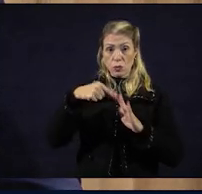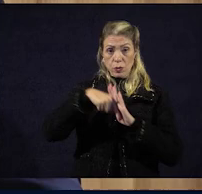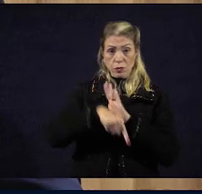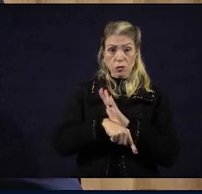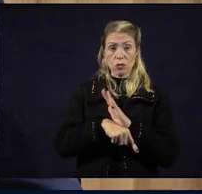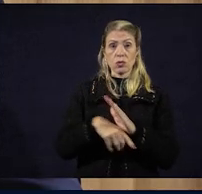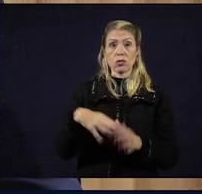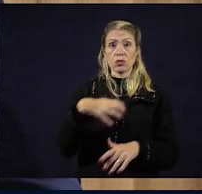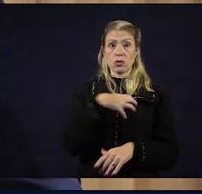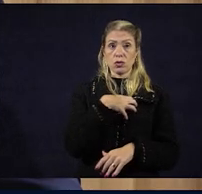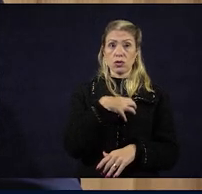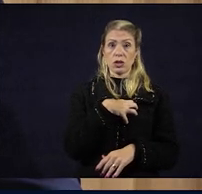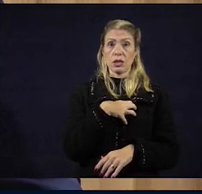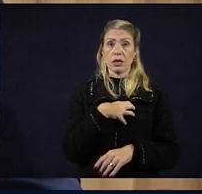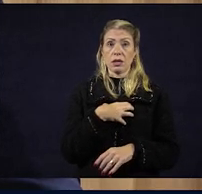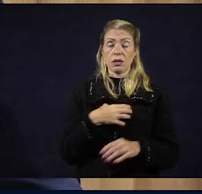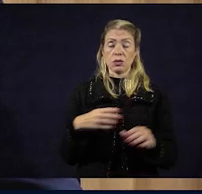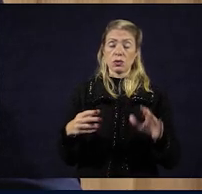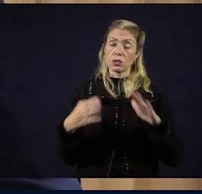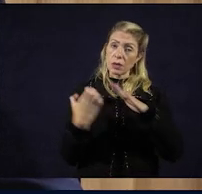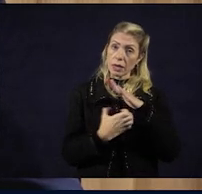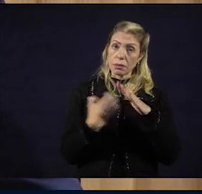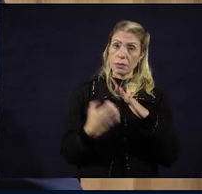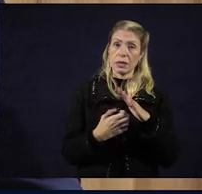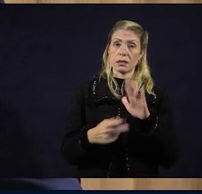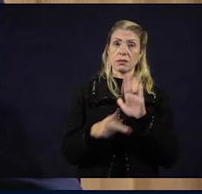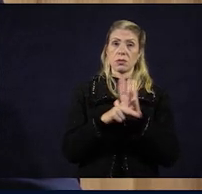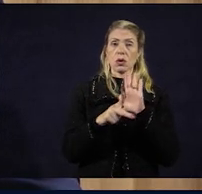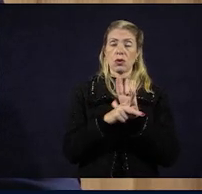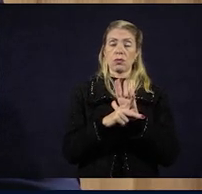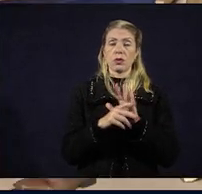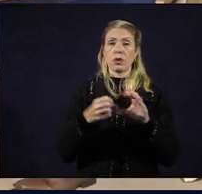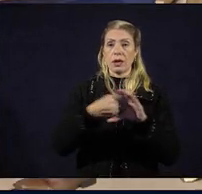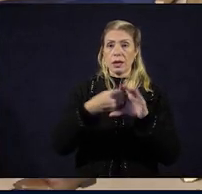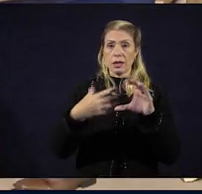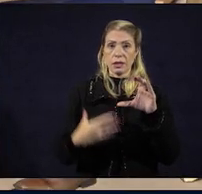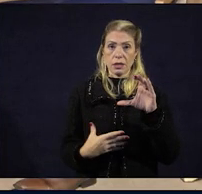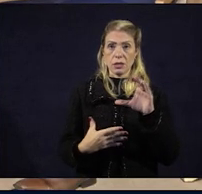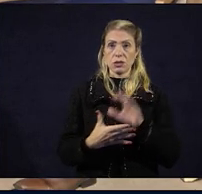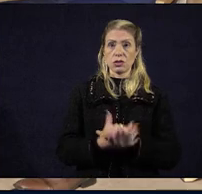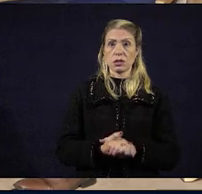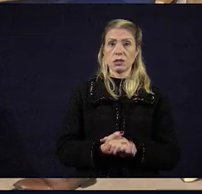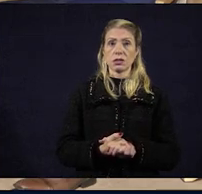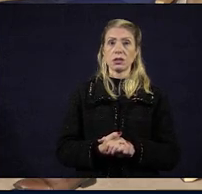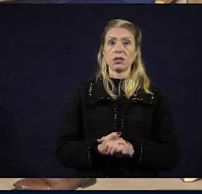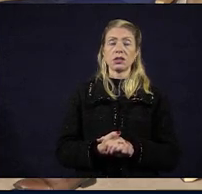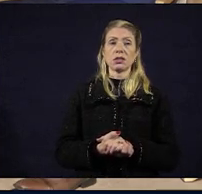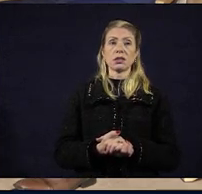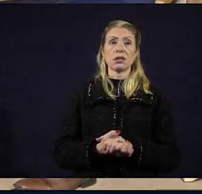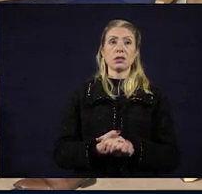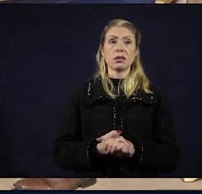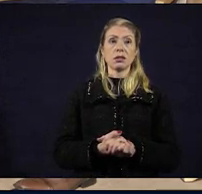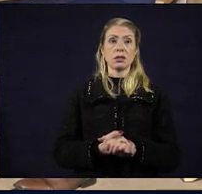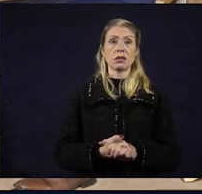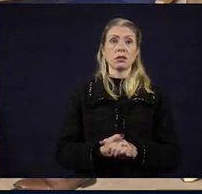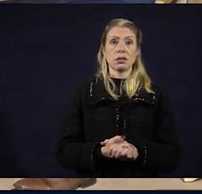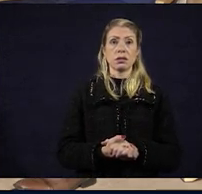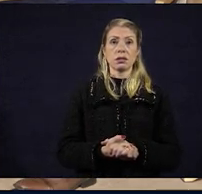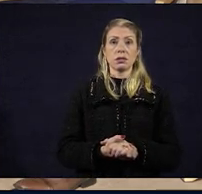ou média da companhia então acho que são são esses pontos Rodrigo